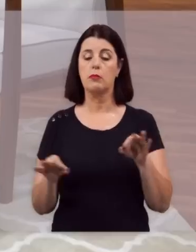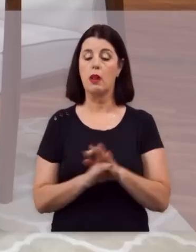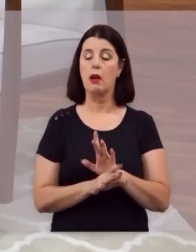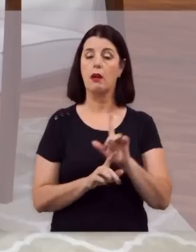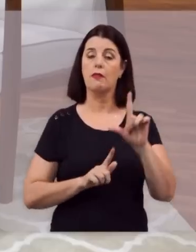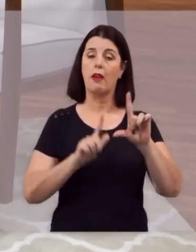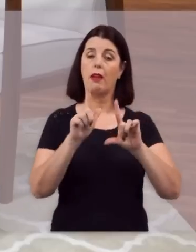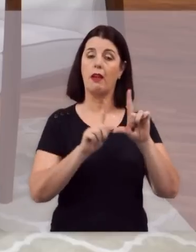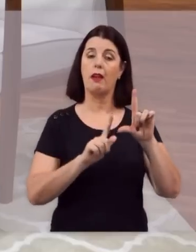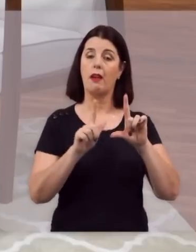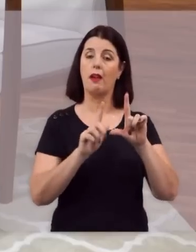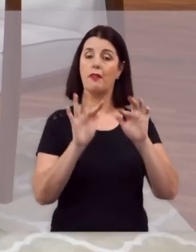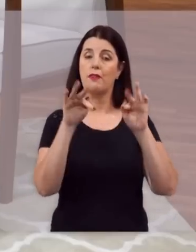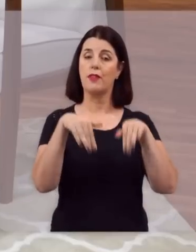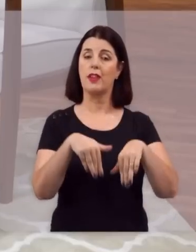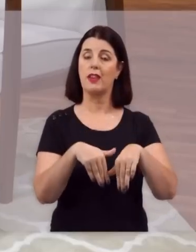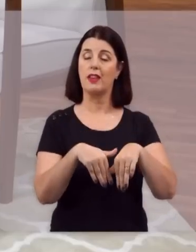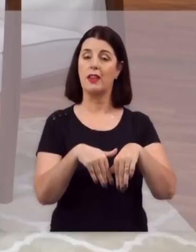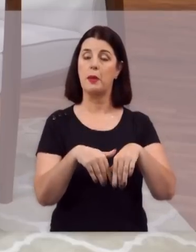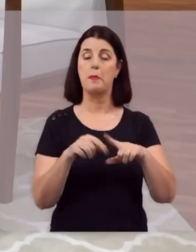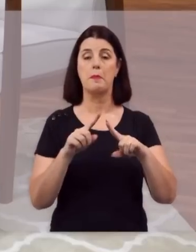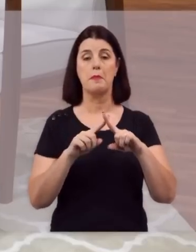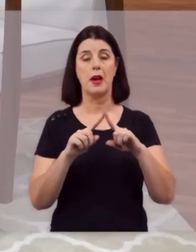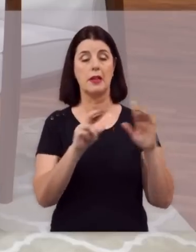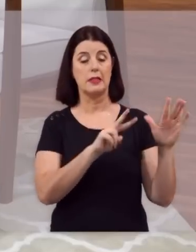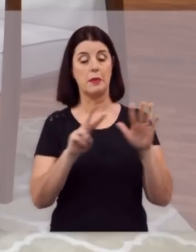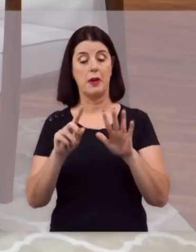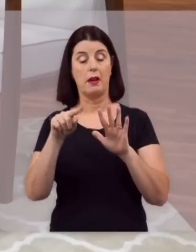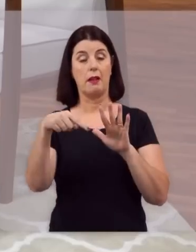O programa Verdade e Vida vai ficando por